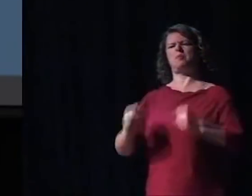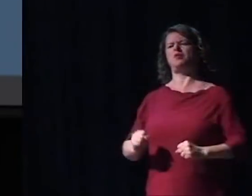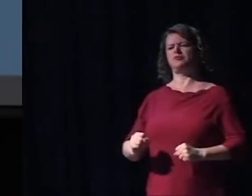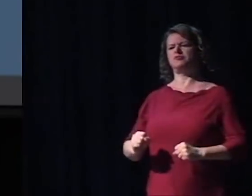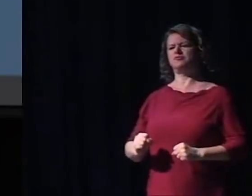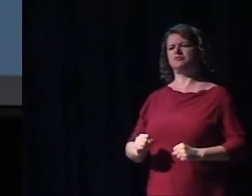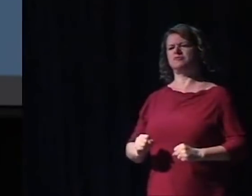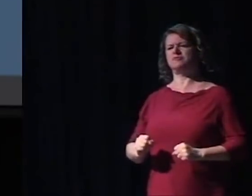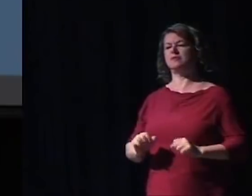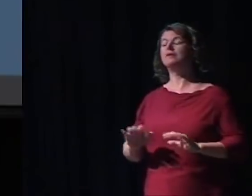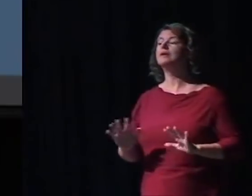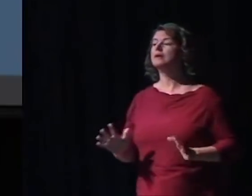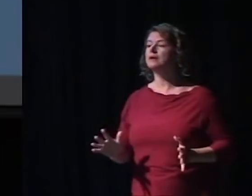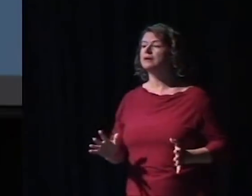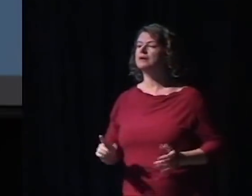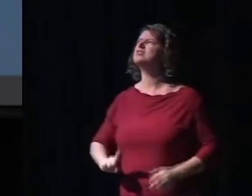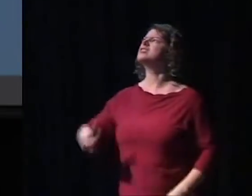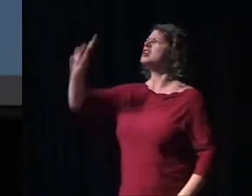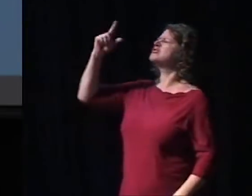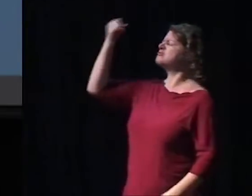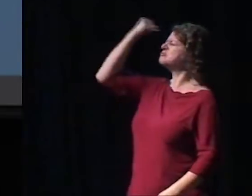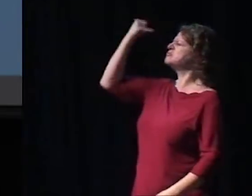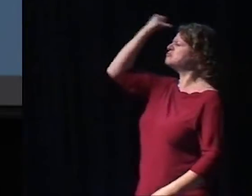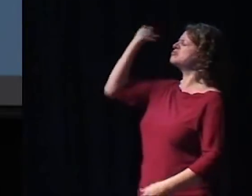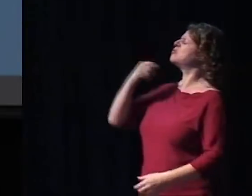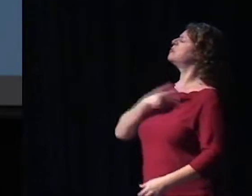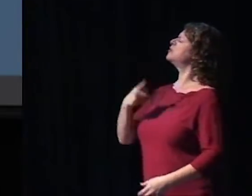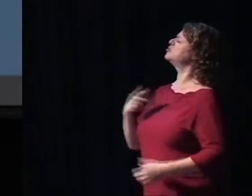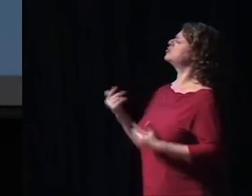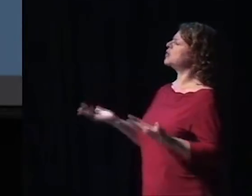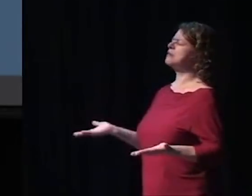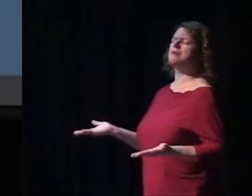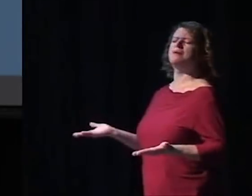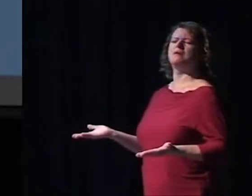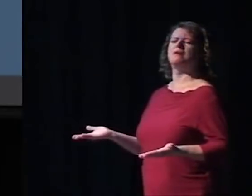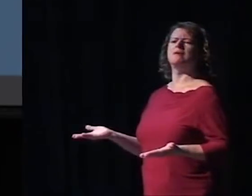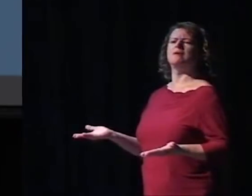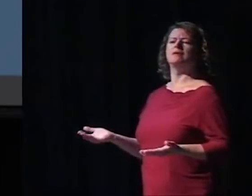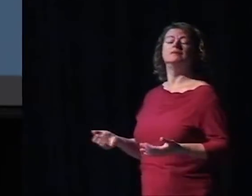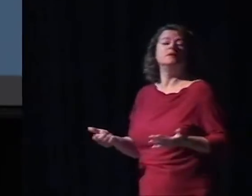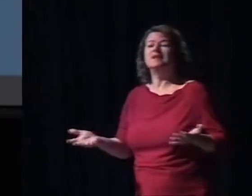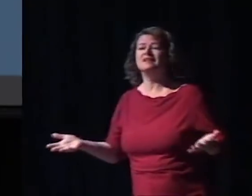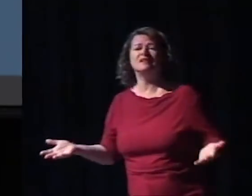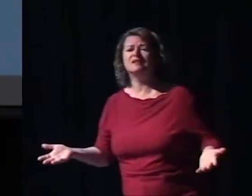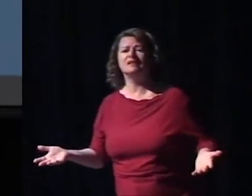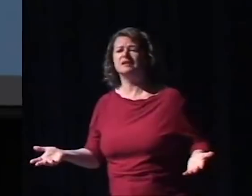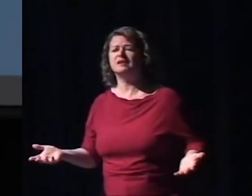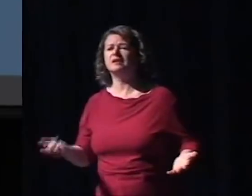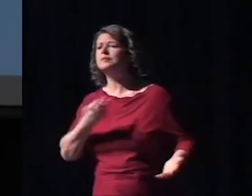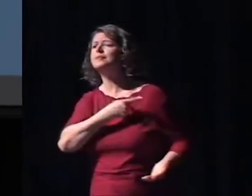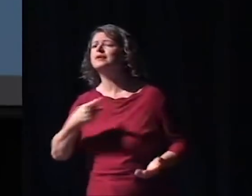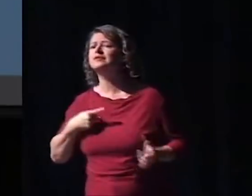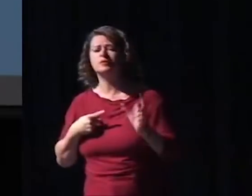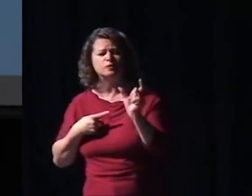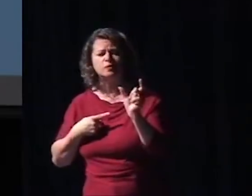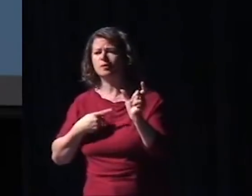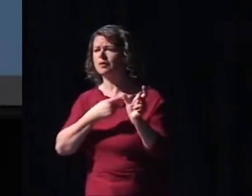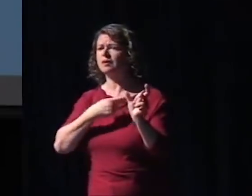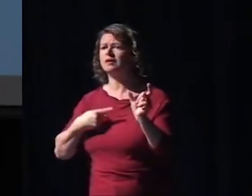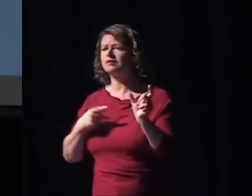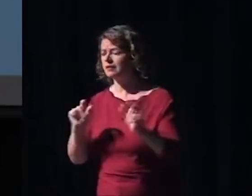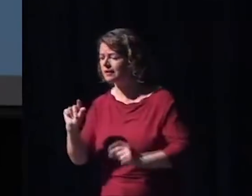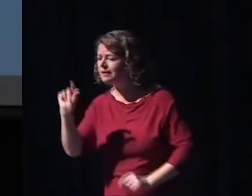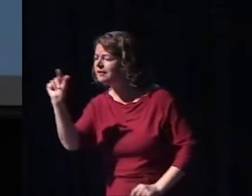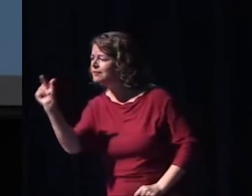Deus me ungiu pastor, e daí? Pastor, gente, palavra, o pastor, ele cuida de um rebanho que não é